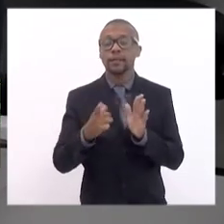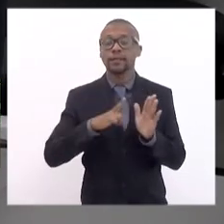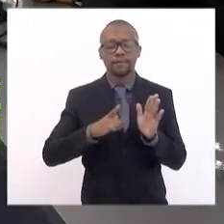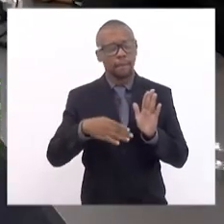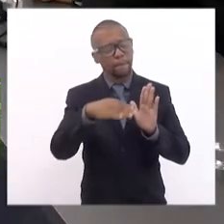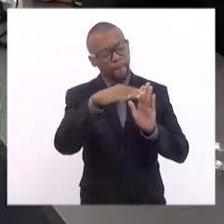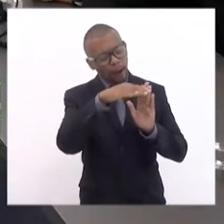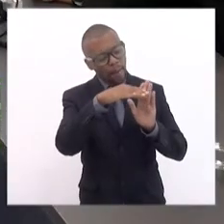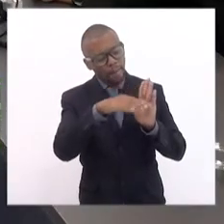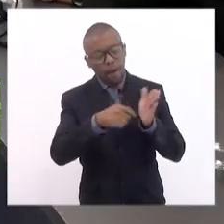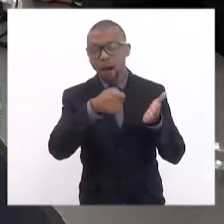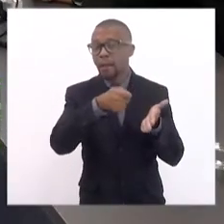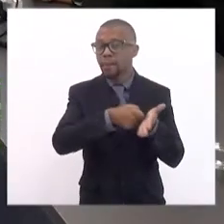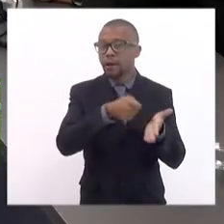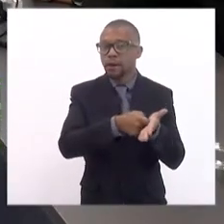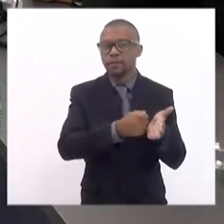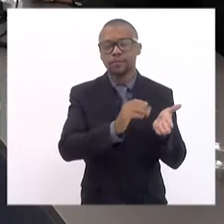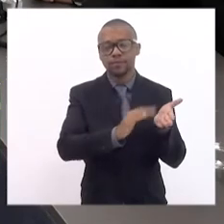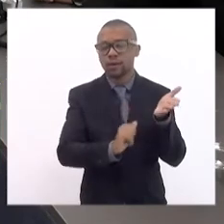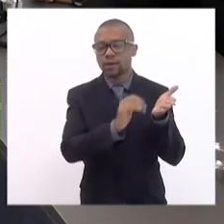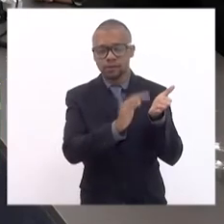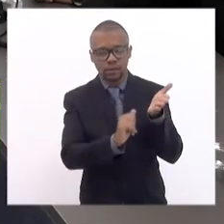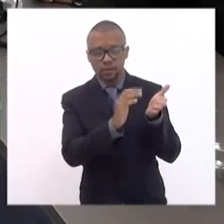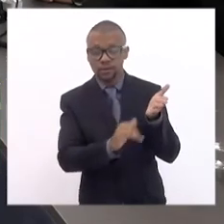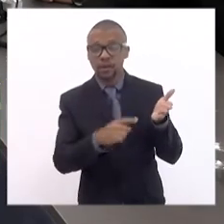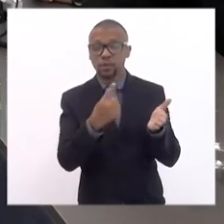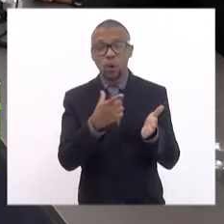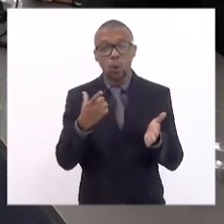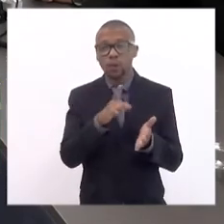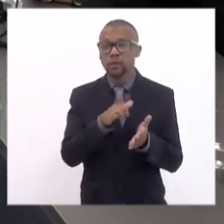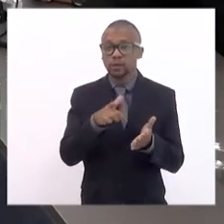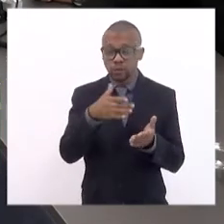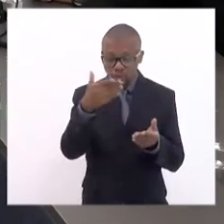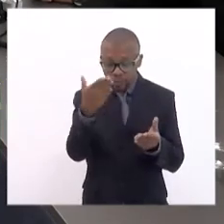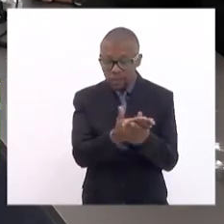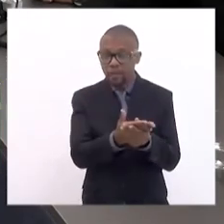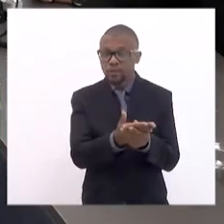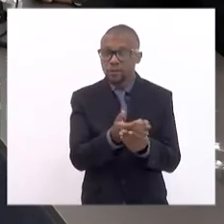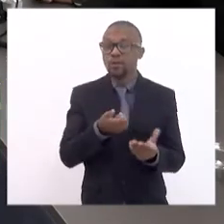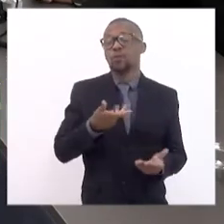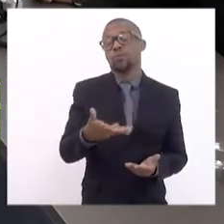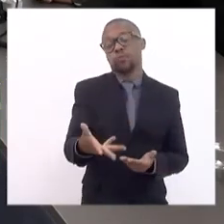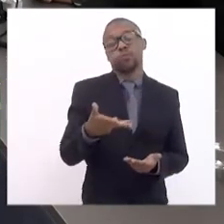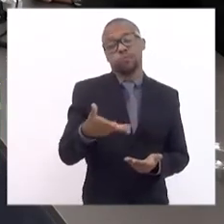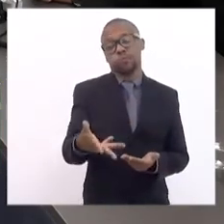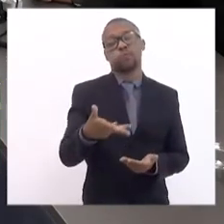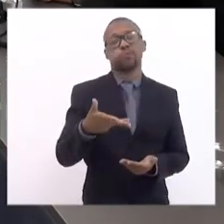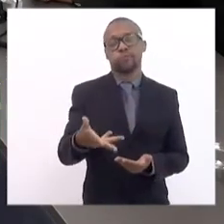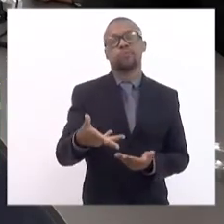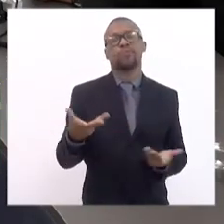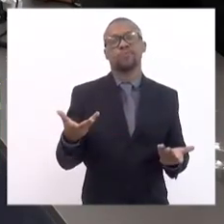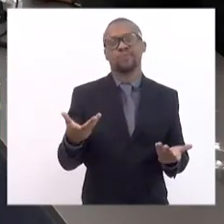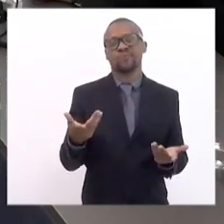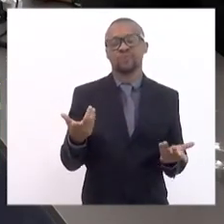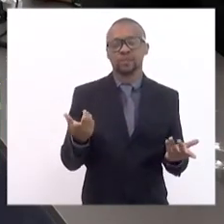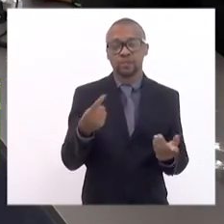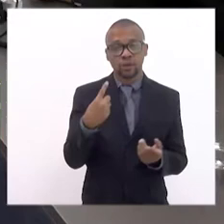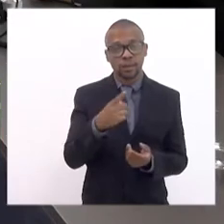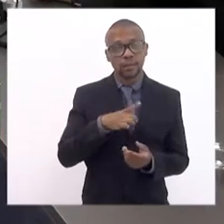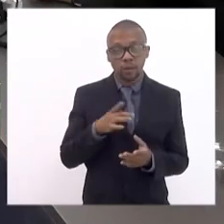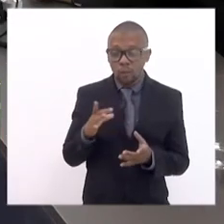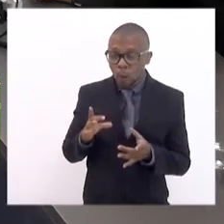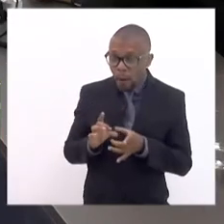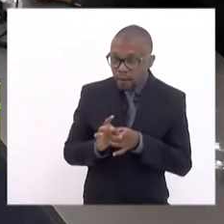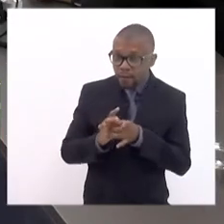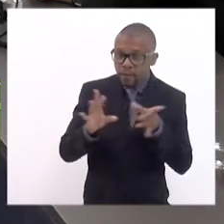de exigências. E, por isso, a gente conseguiu ganhar celeridade nos processos. Então, eu acho que o mais importante aqui, a gente não está disponível para